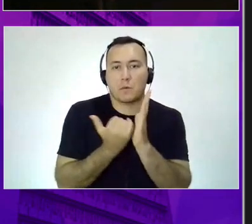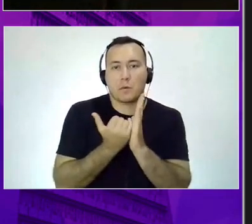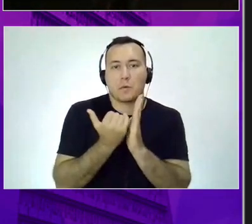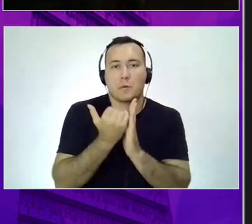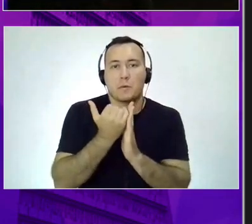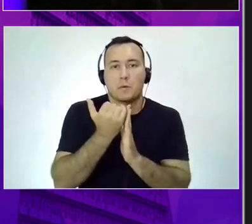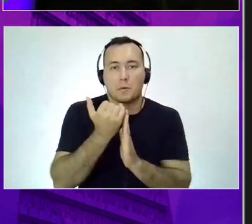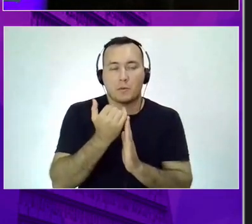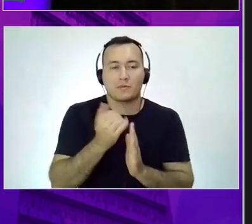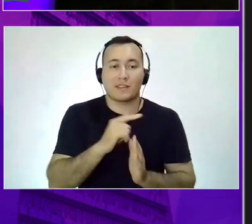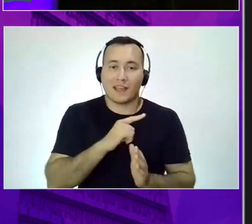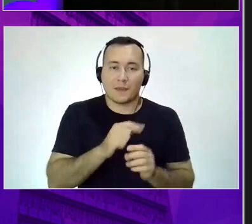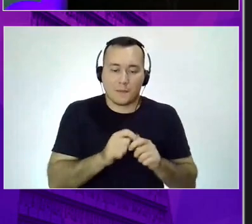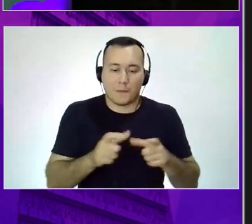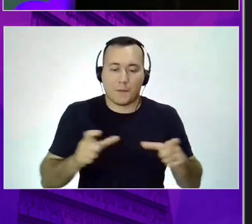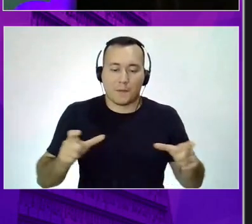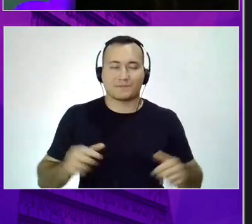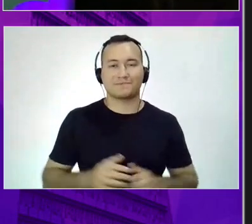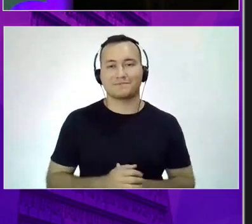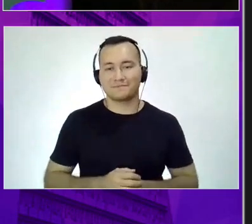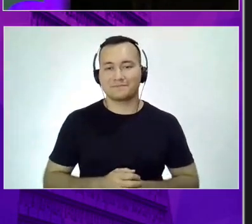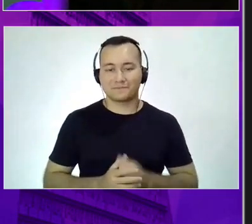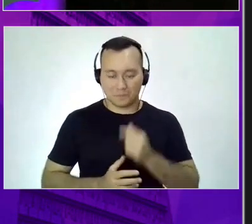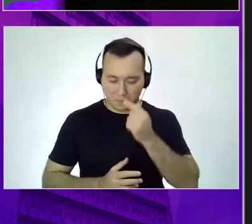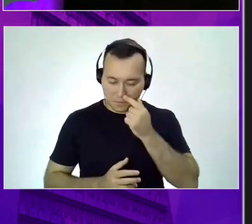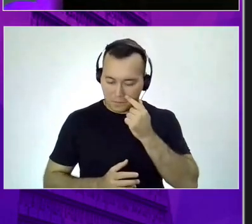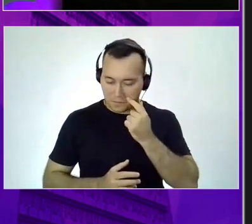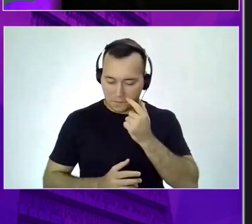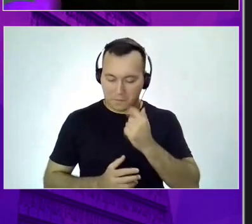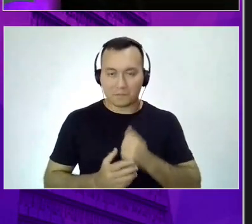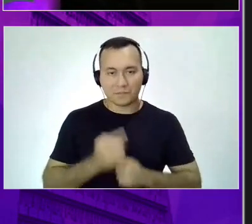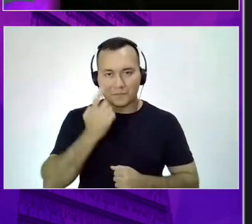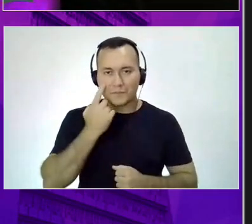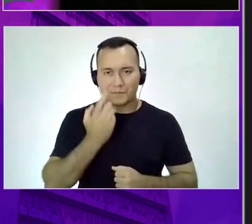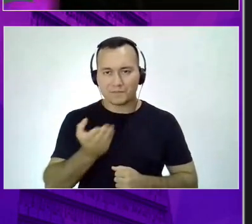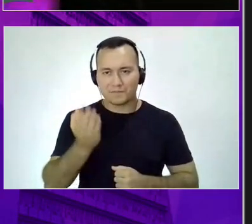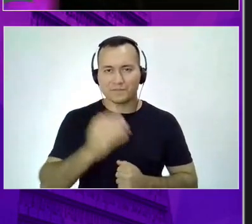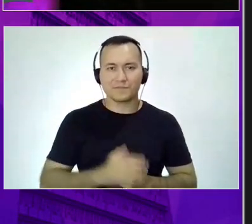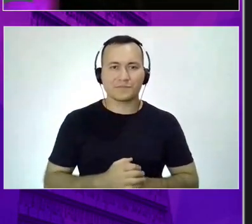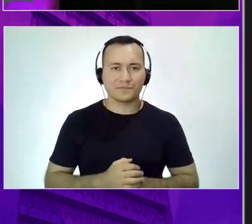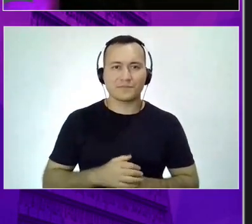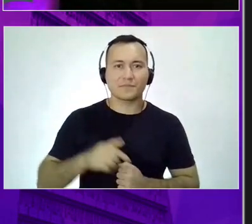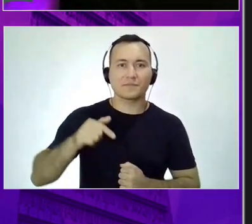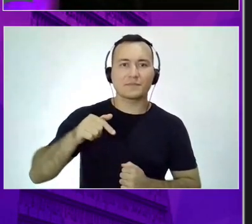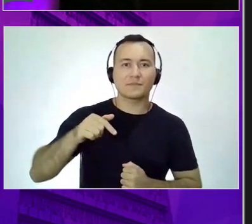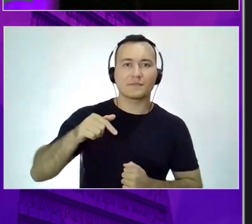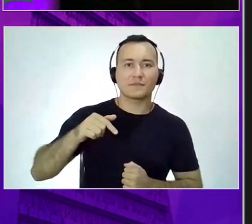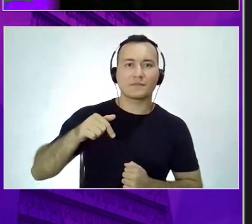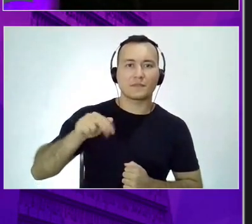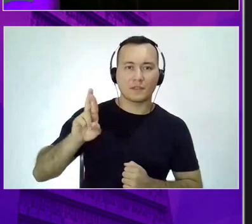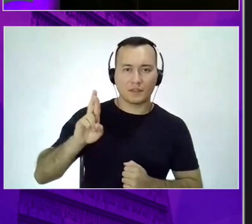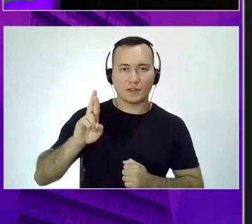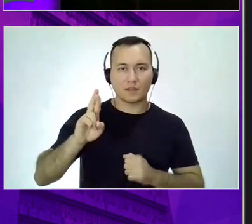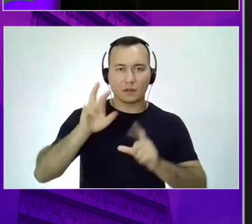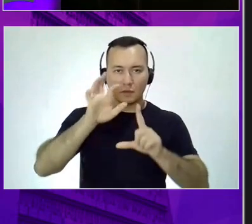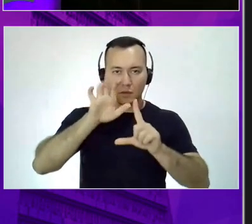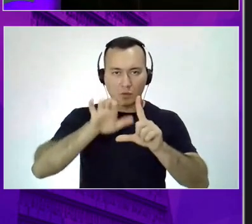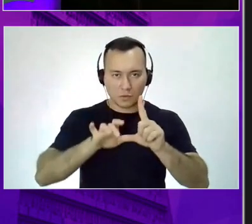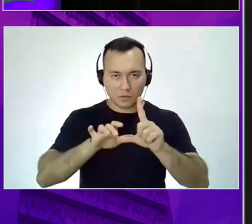tela para vocês, tá? Tem essa referência. Seria uma arquitetura que a gente